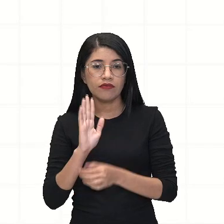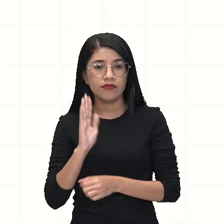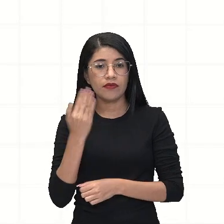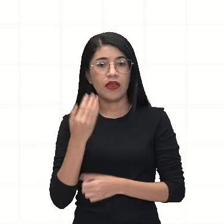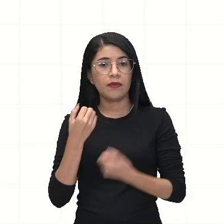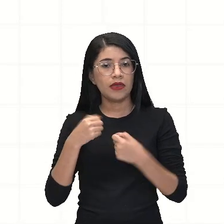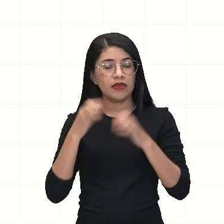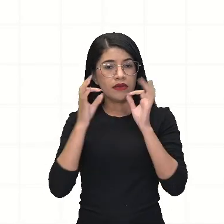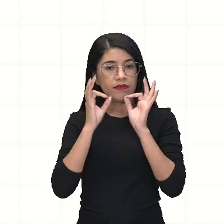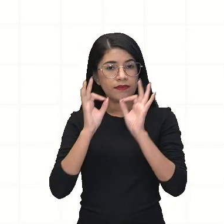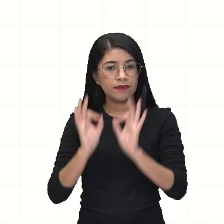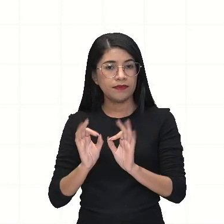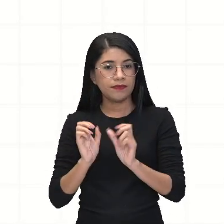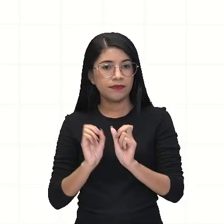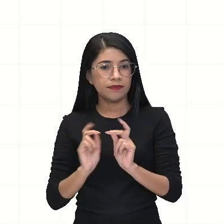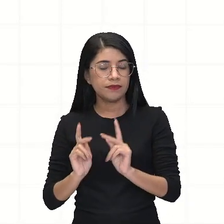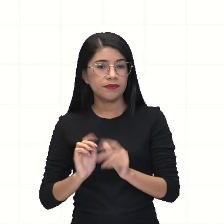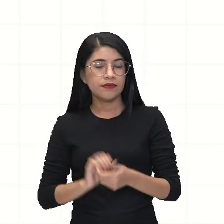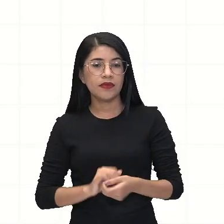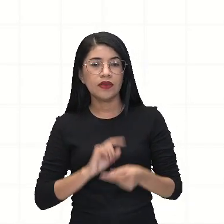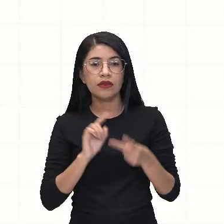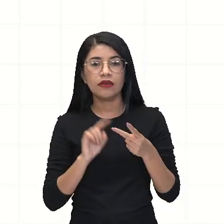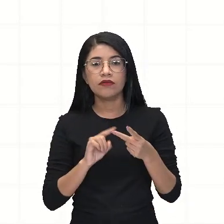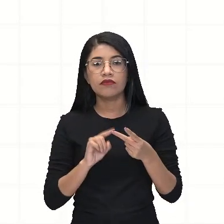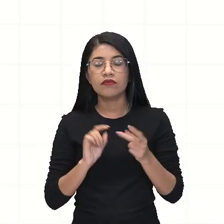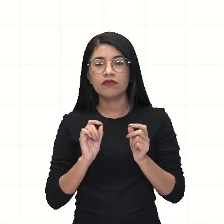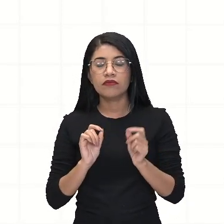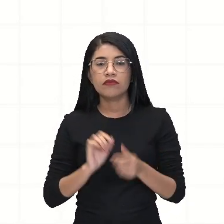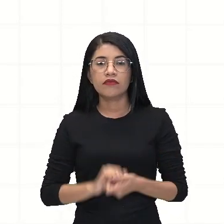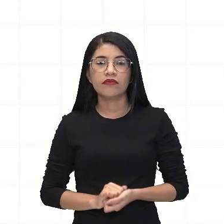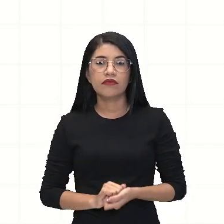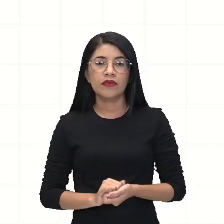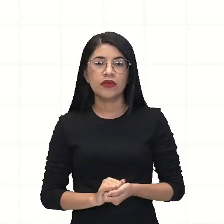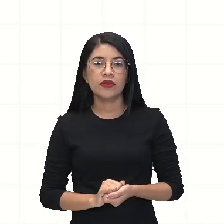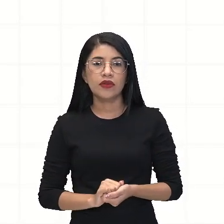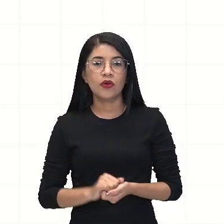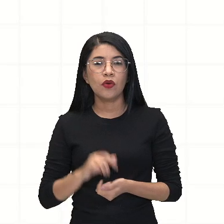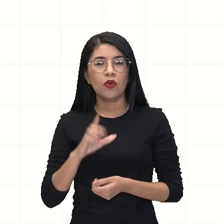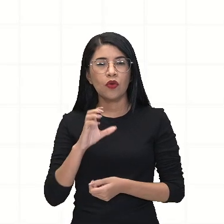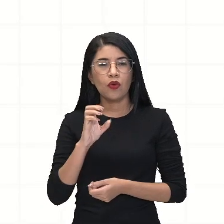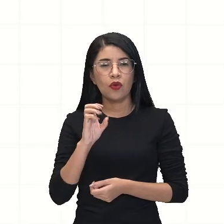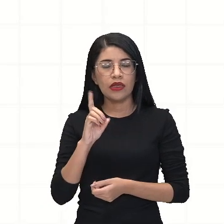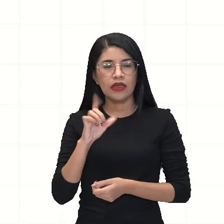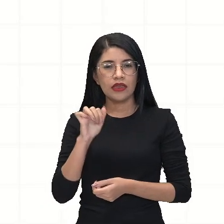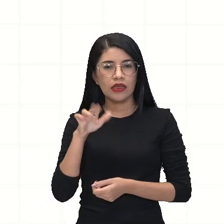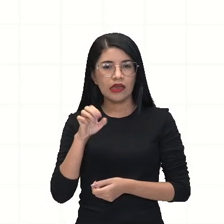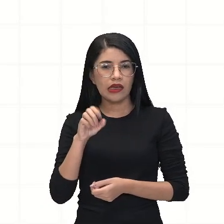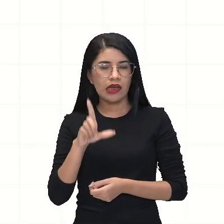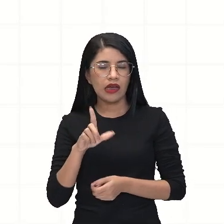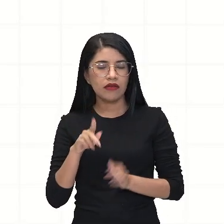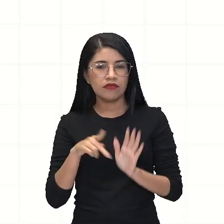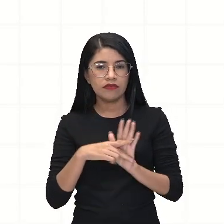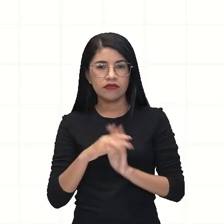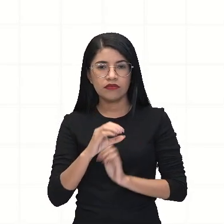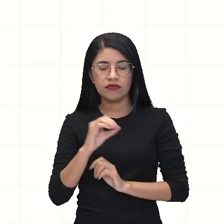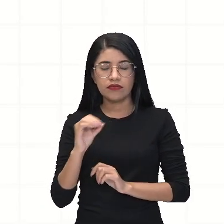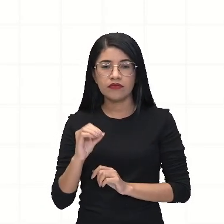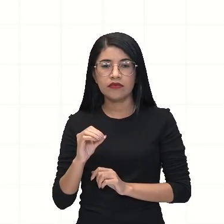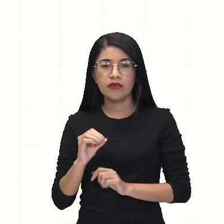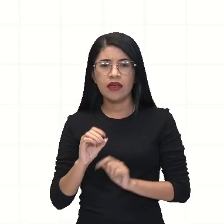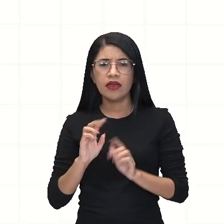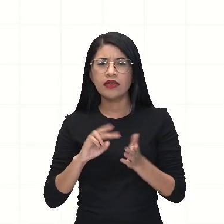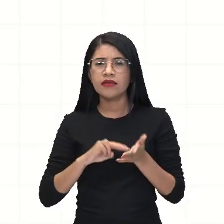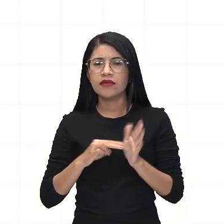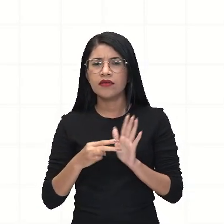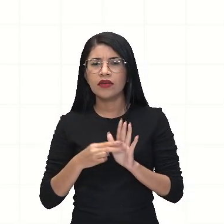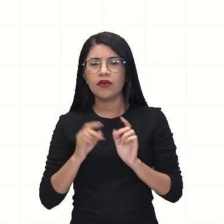prestar atenção nisso. O 2. O coeficiente linear é igual a zero? Agora a gente tem que lembrar o que é